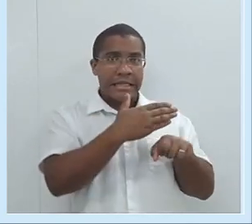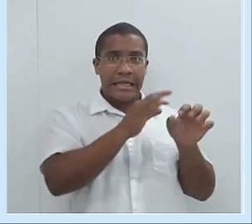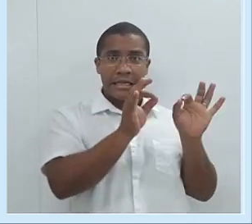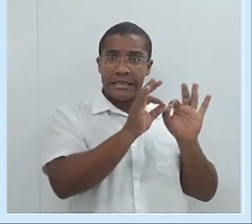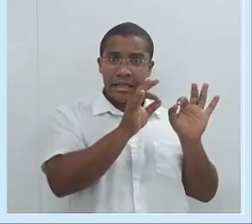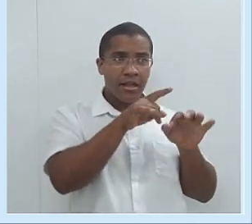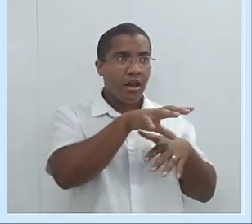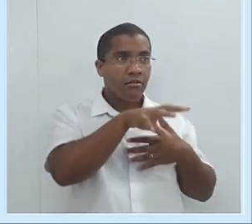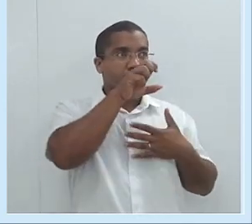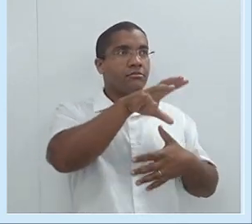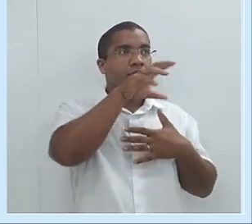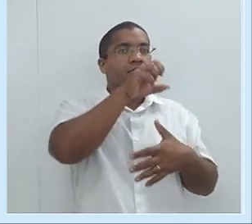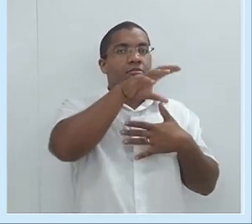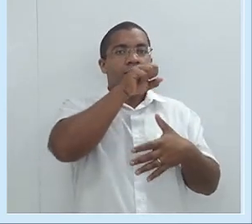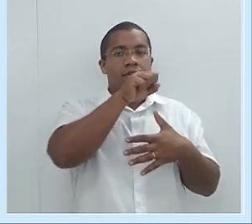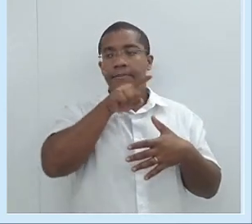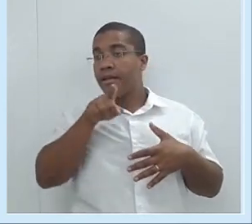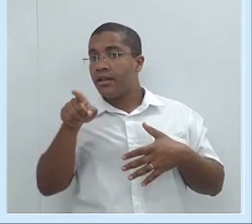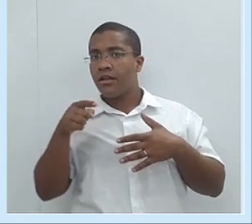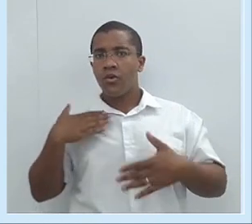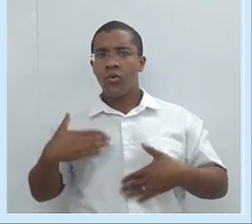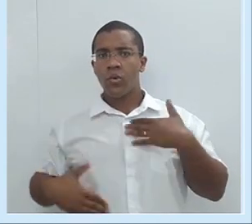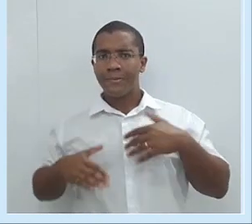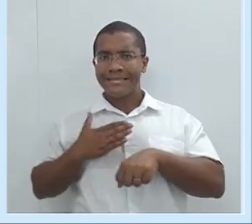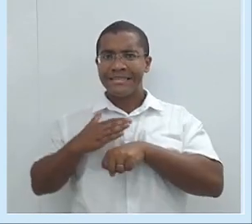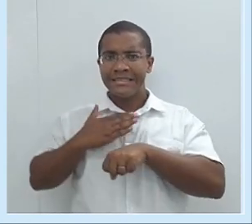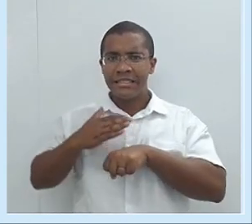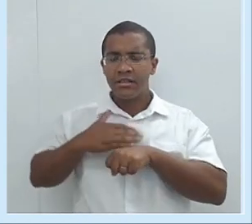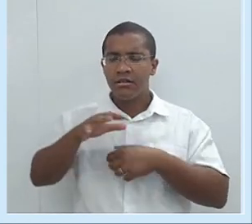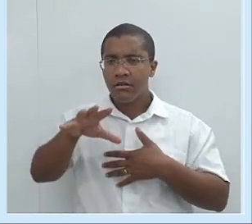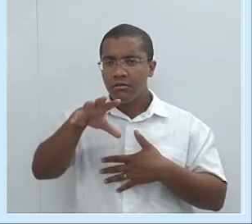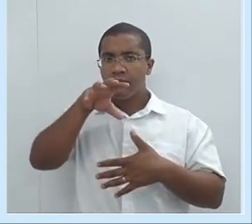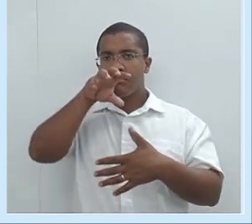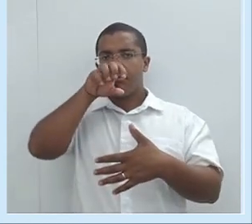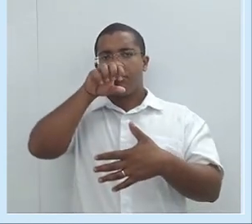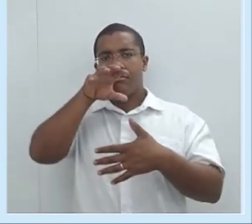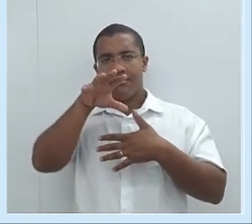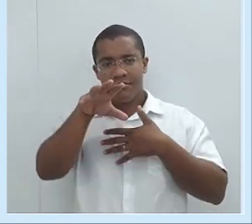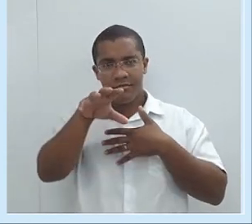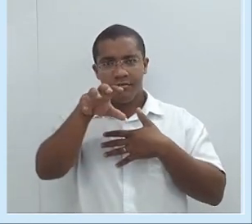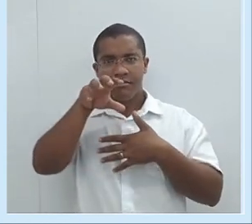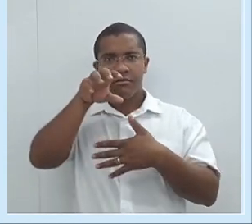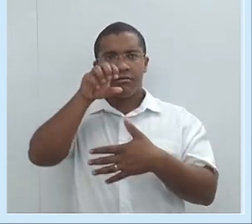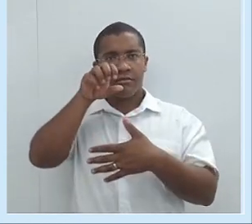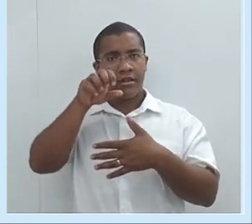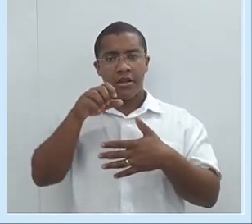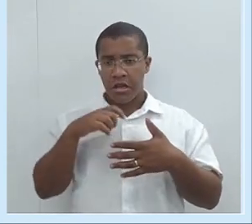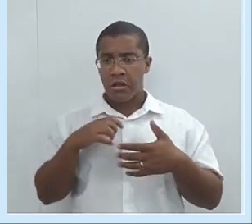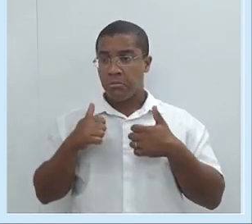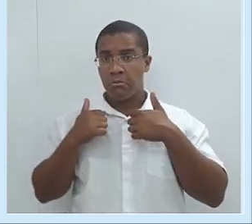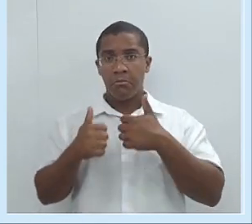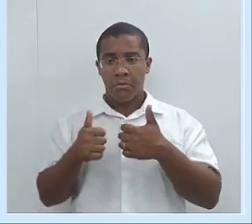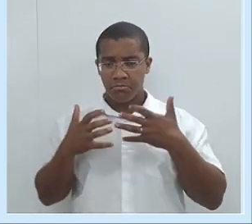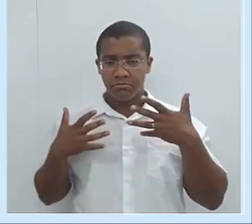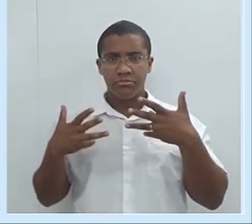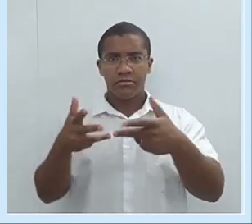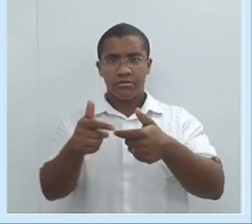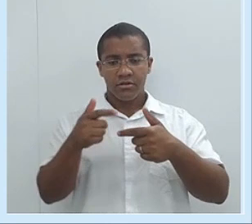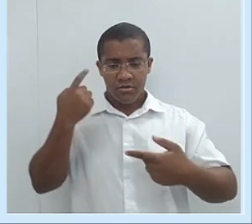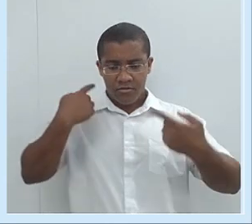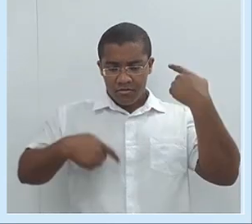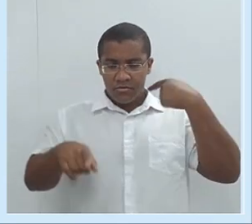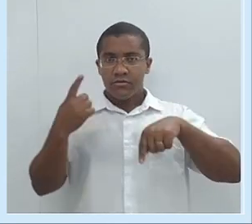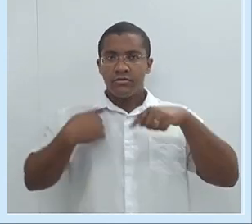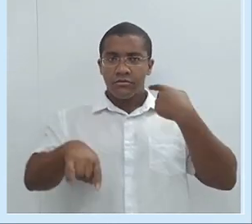completamente destreinada. Ou seja, um corpo treinado, ele é mais eficiente no transporte e na